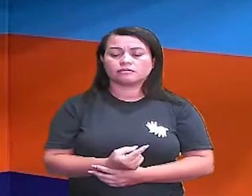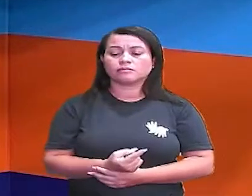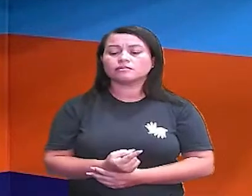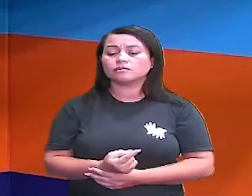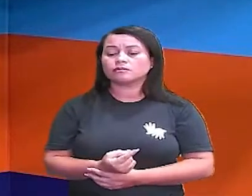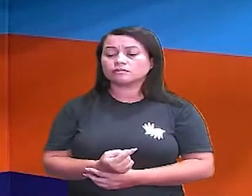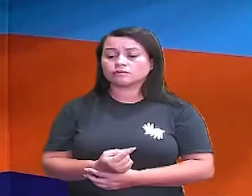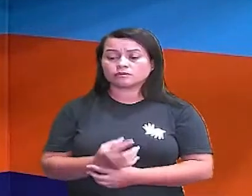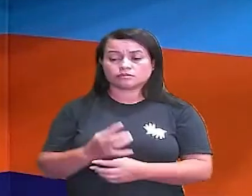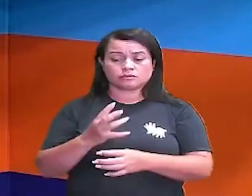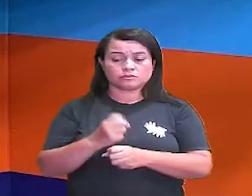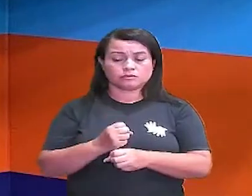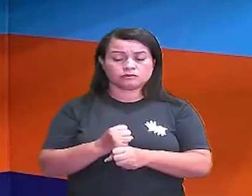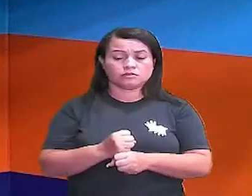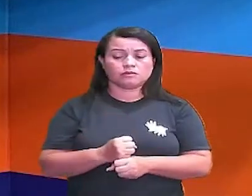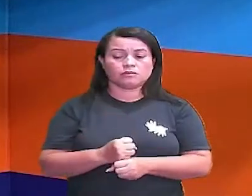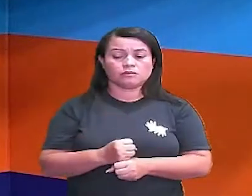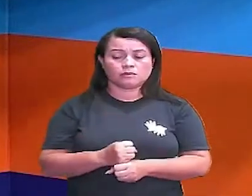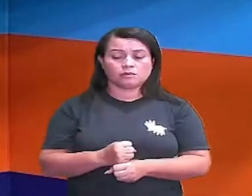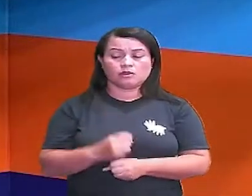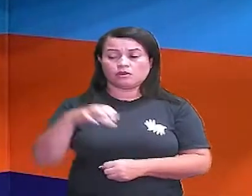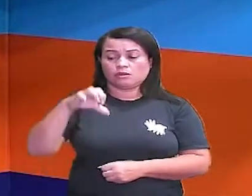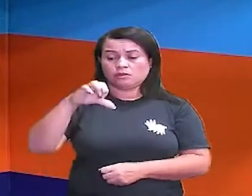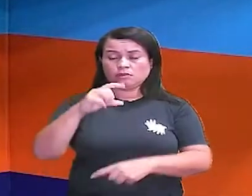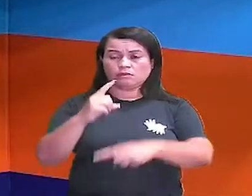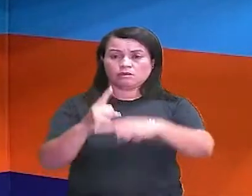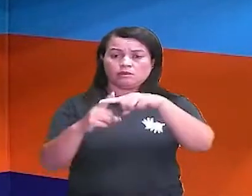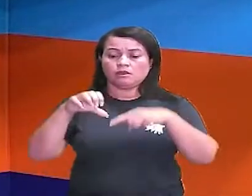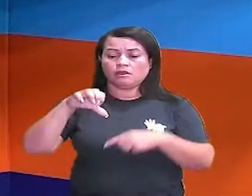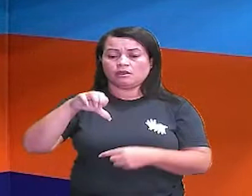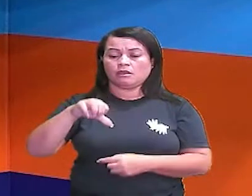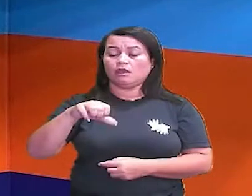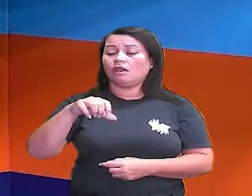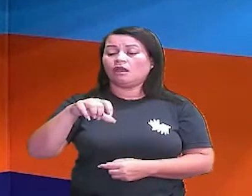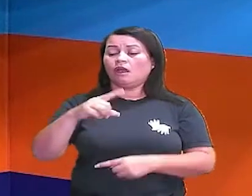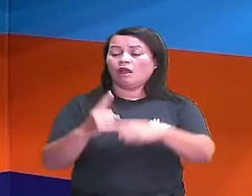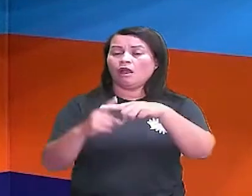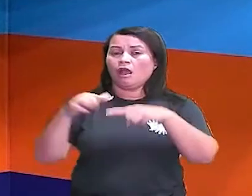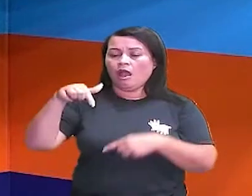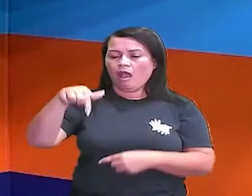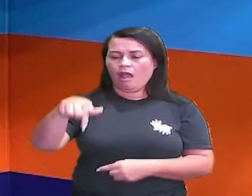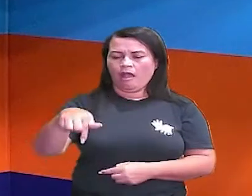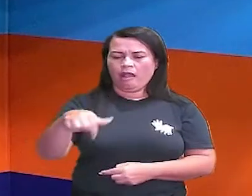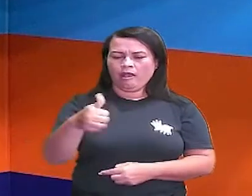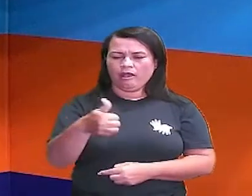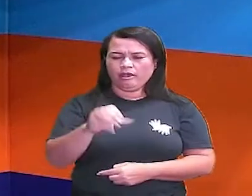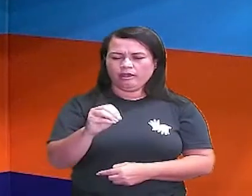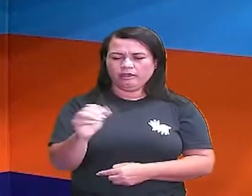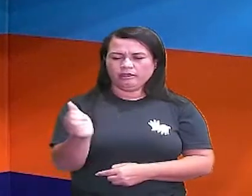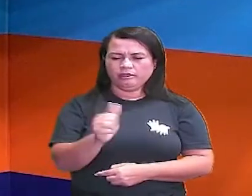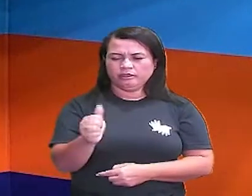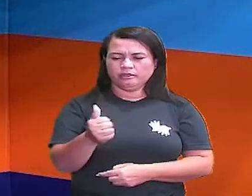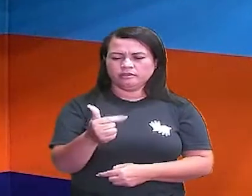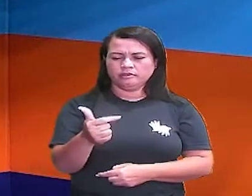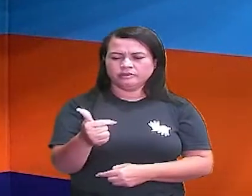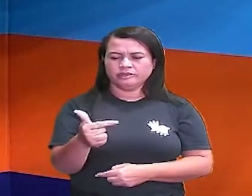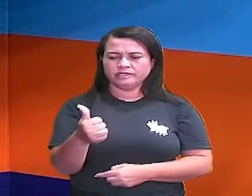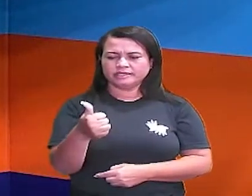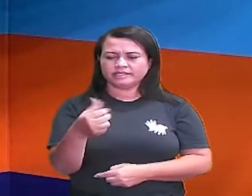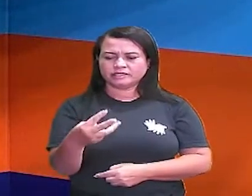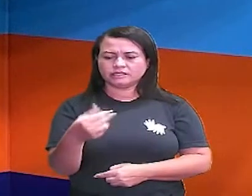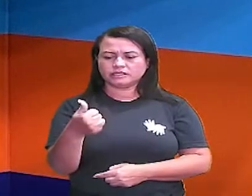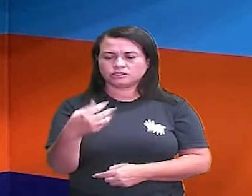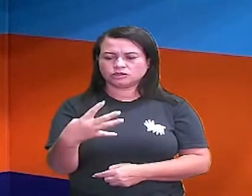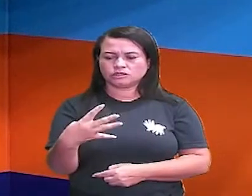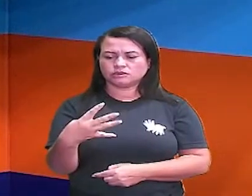Vou somar 7 vezes, tá? 9 mais 7. Então, 9, aí 10, 11, 12,